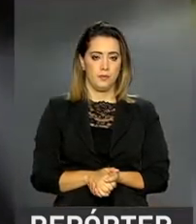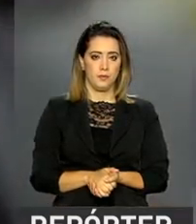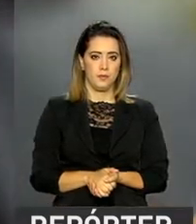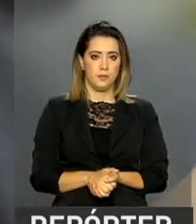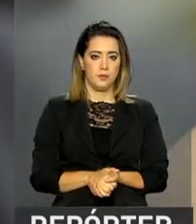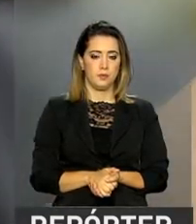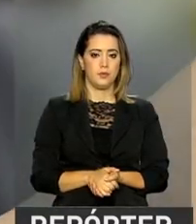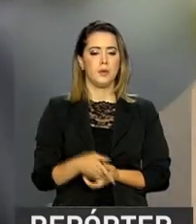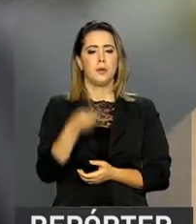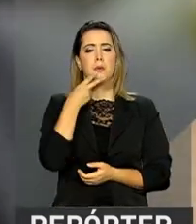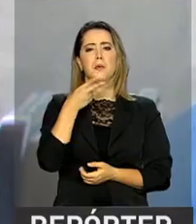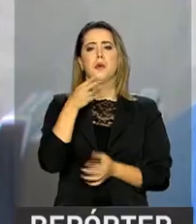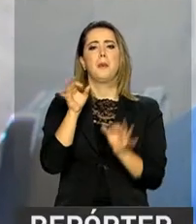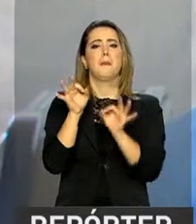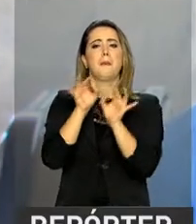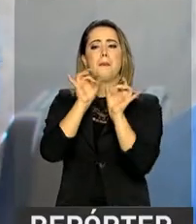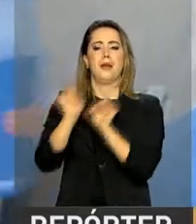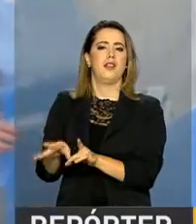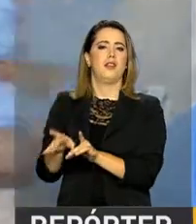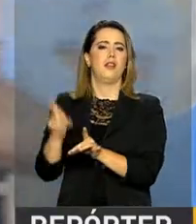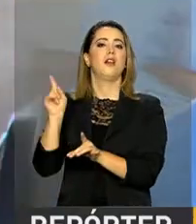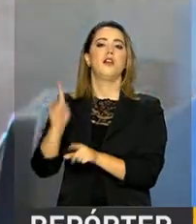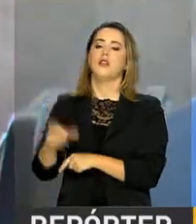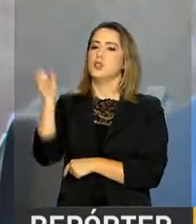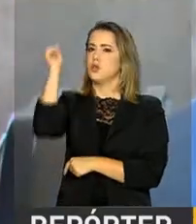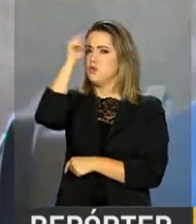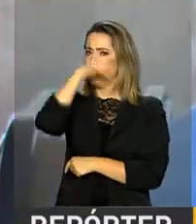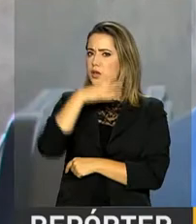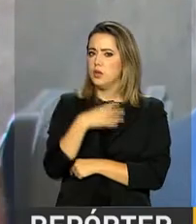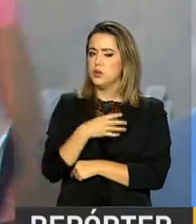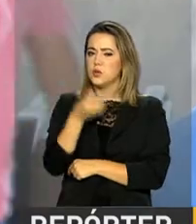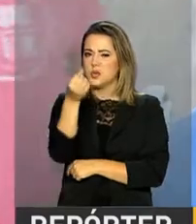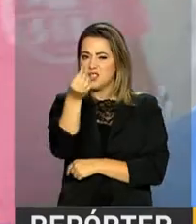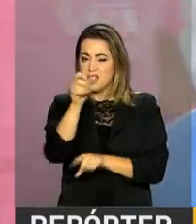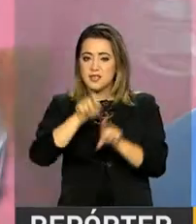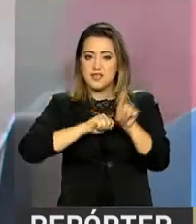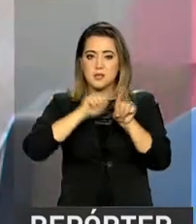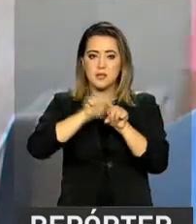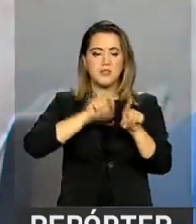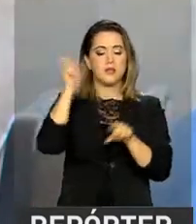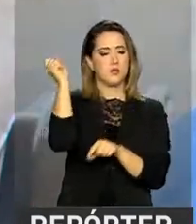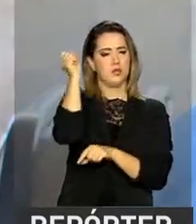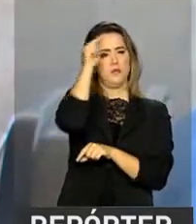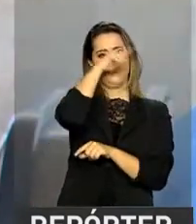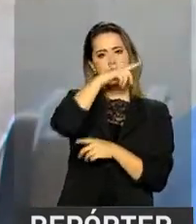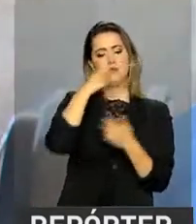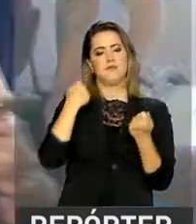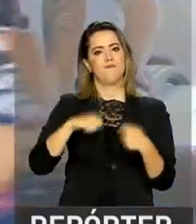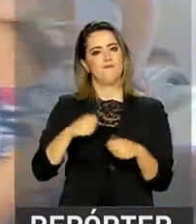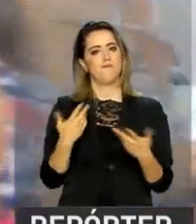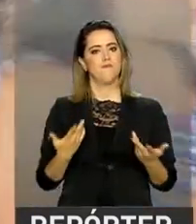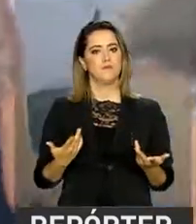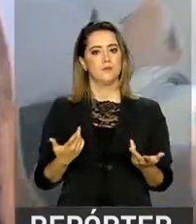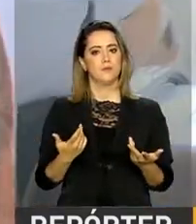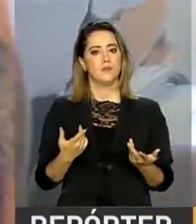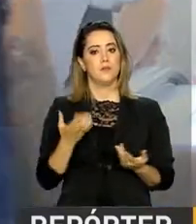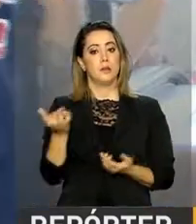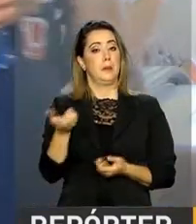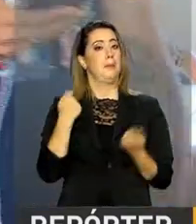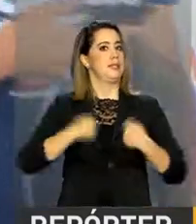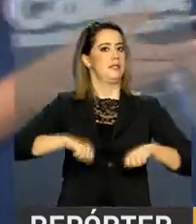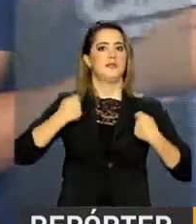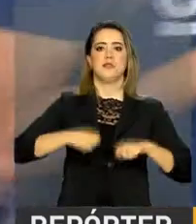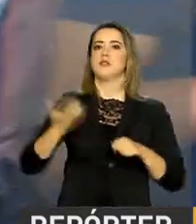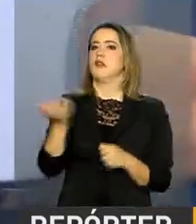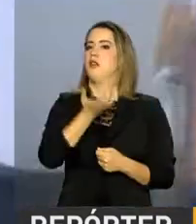Parar de fumar não é fácil. Os primeiros 6 meses é difícil, né? O vício sempre puxa a gente. Você tem que querer, tem que se